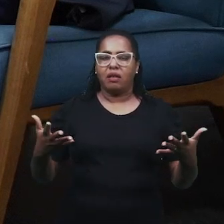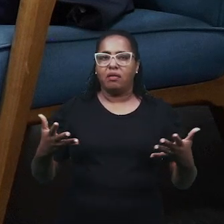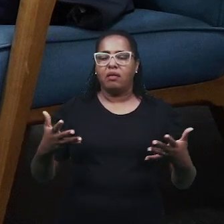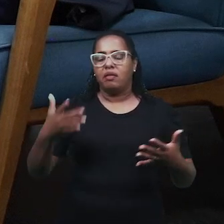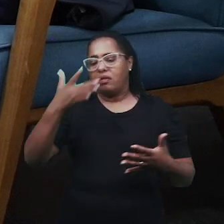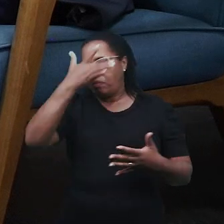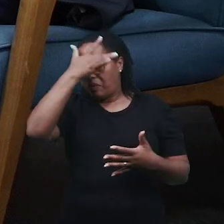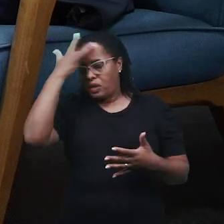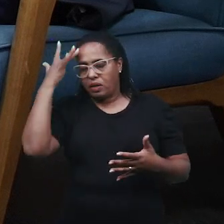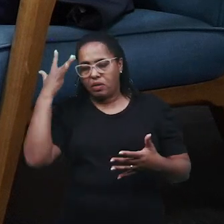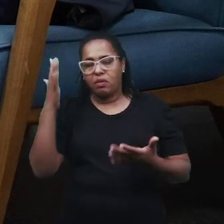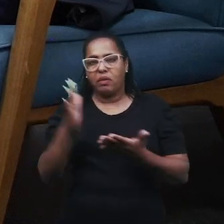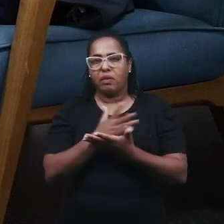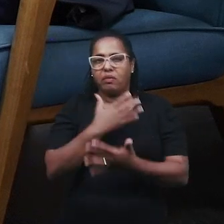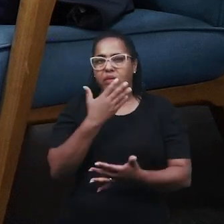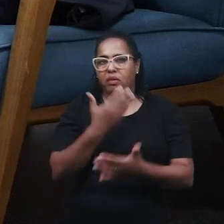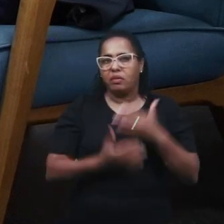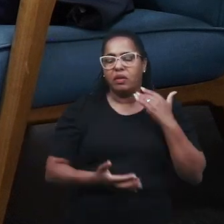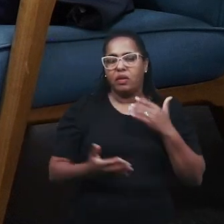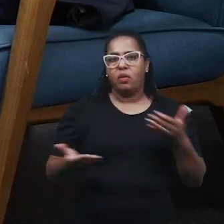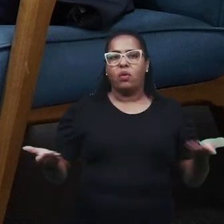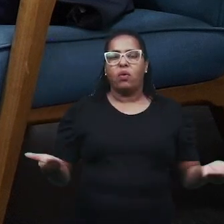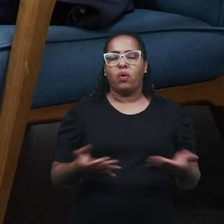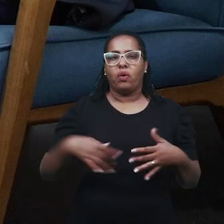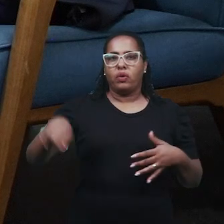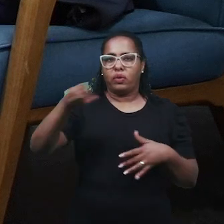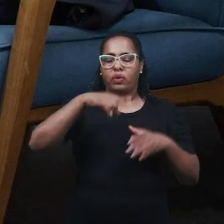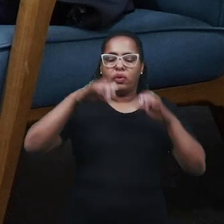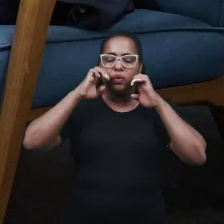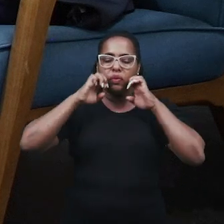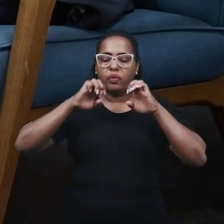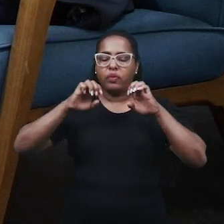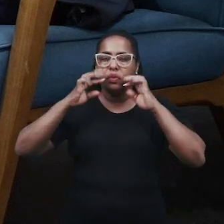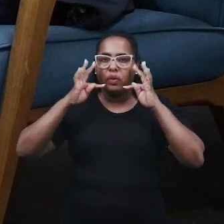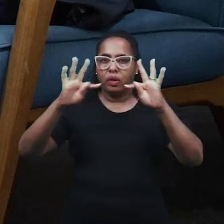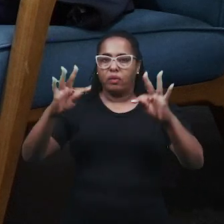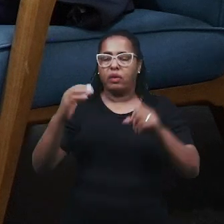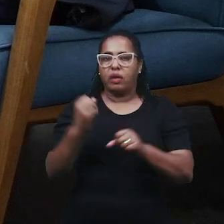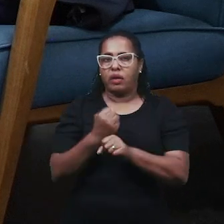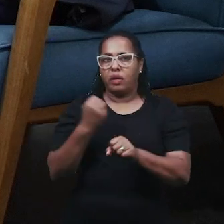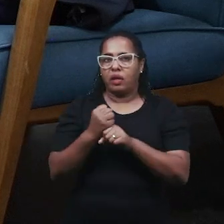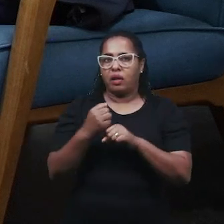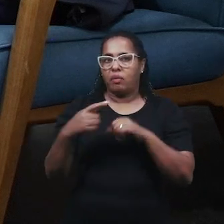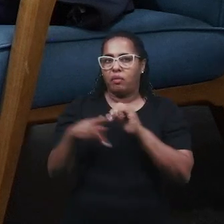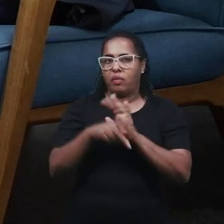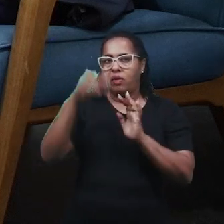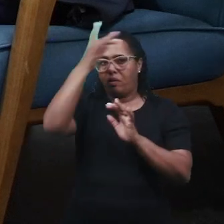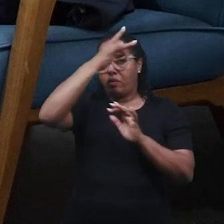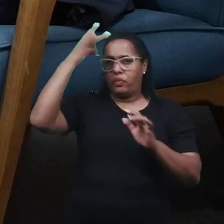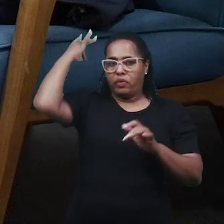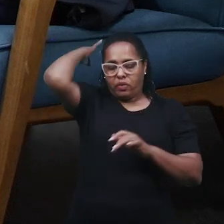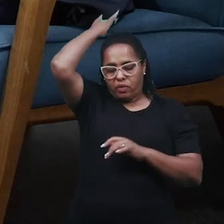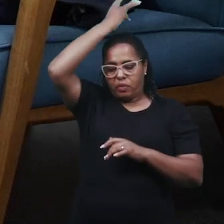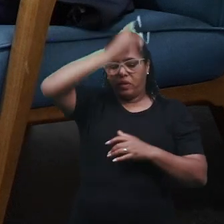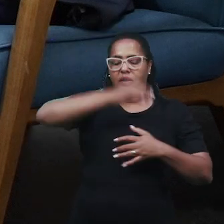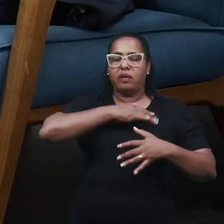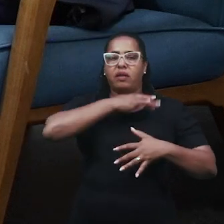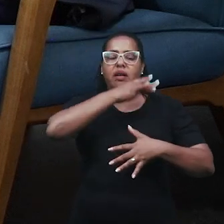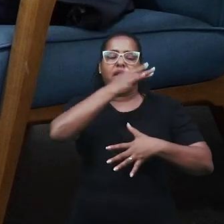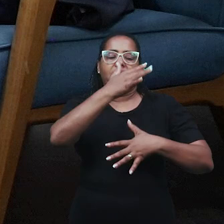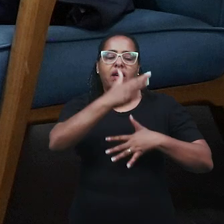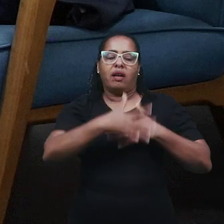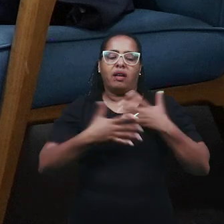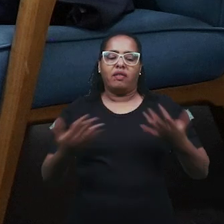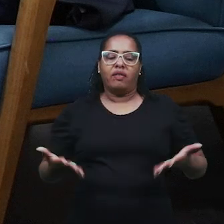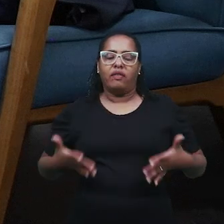a bênção. E hoje, o nosso testemunho da obra do Espírito Santo, eles dizem que é o bálsamo que está trazendo eles de volta